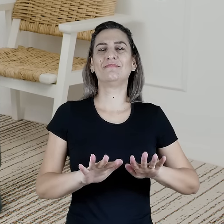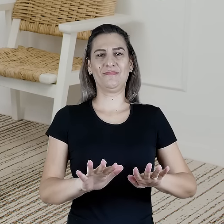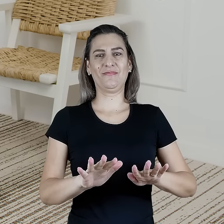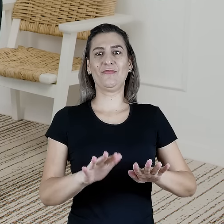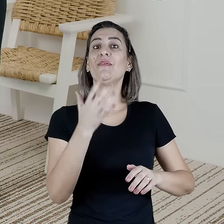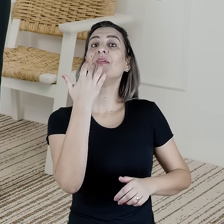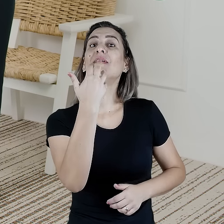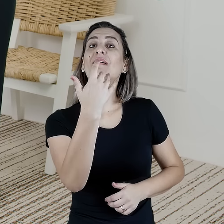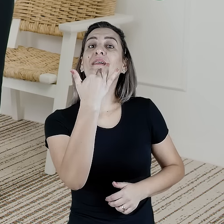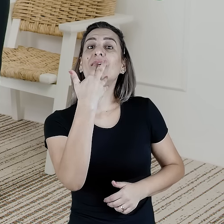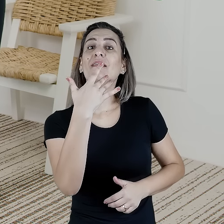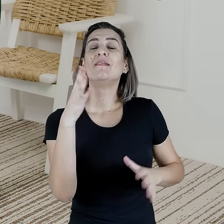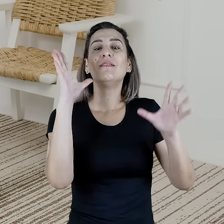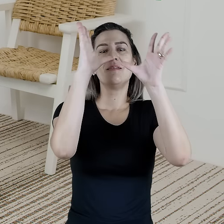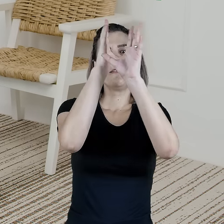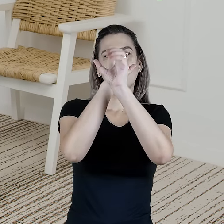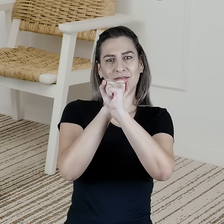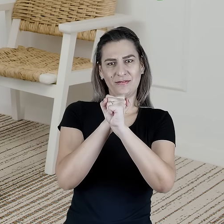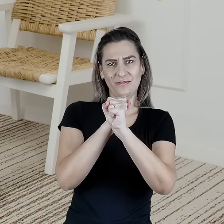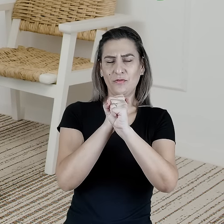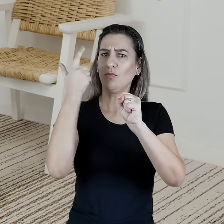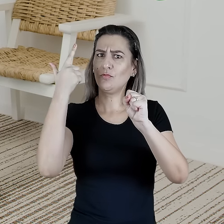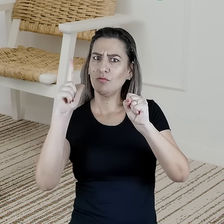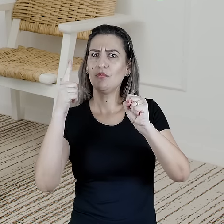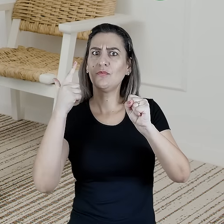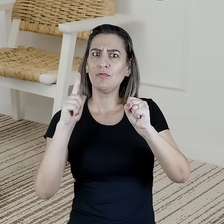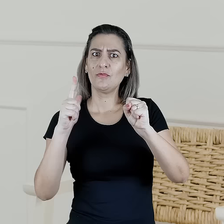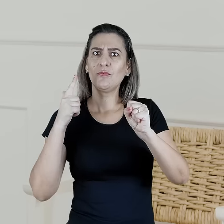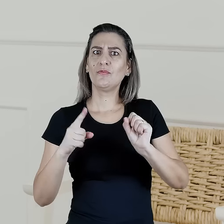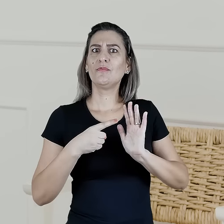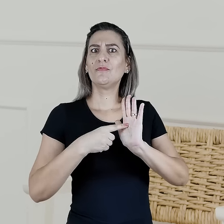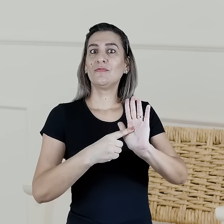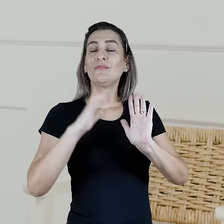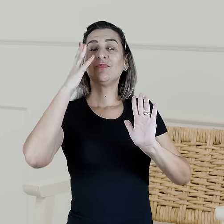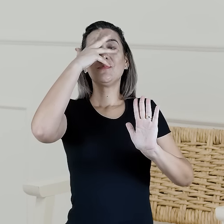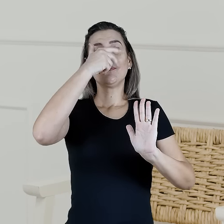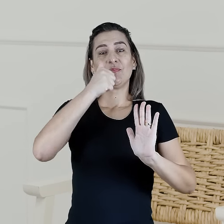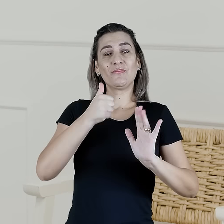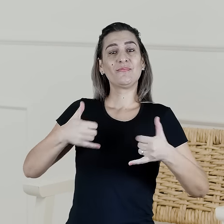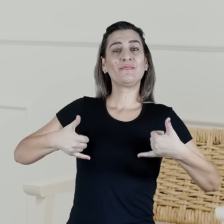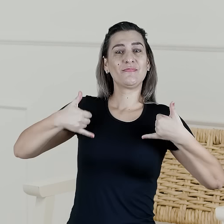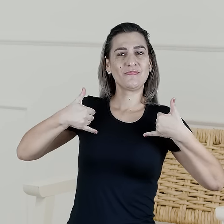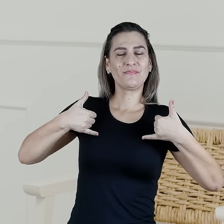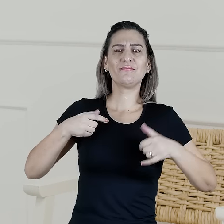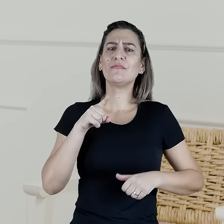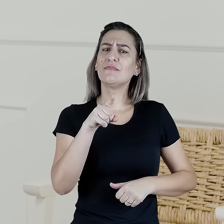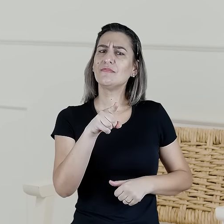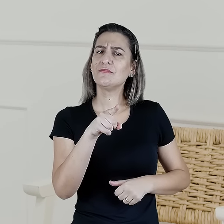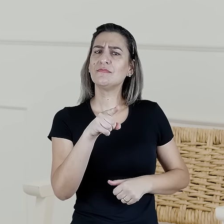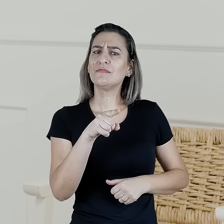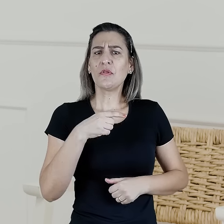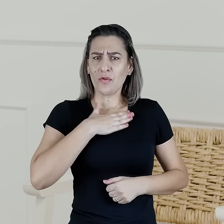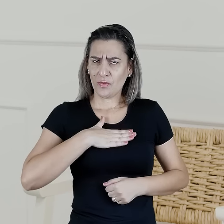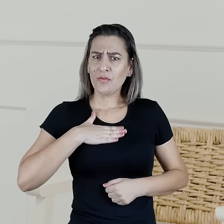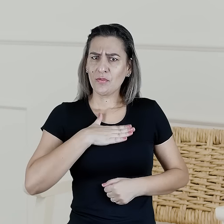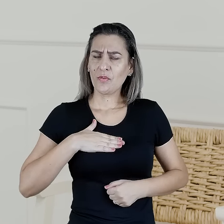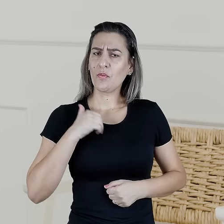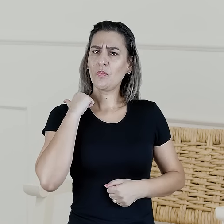das cores aqui, todas escuras, e o look ficou harmonioso. Minha sugestão é, se você prefere bolsas em tons